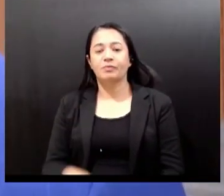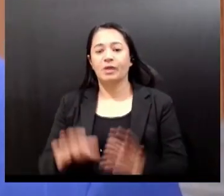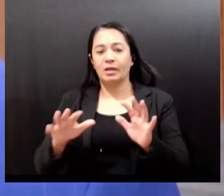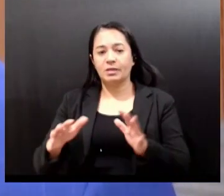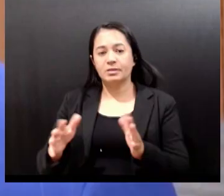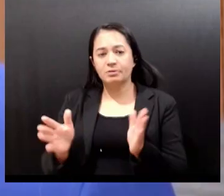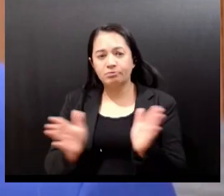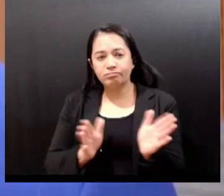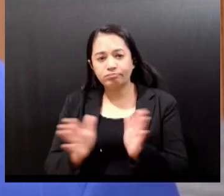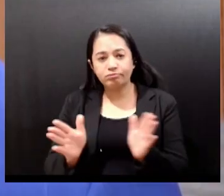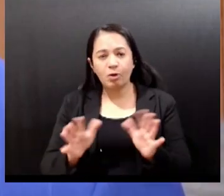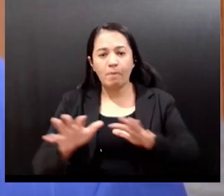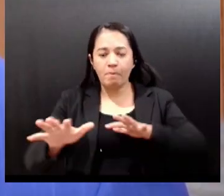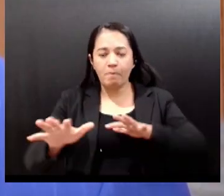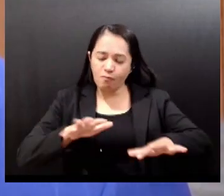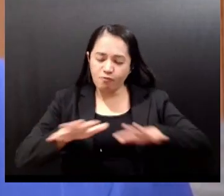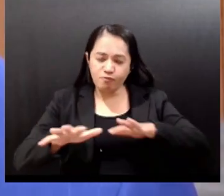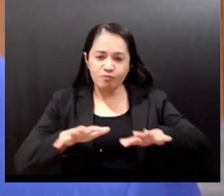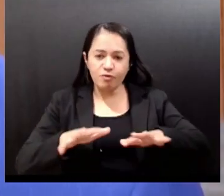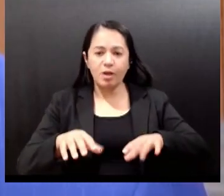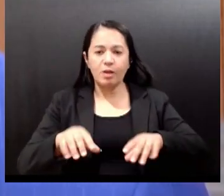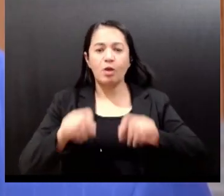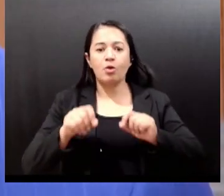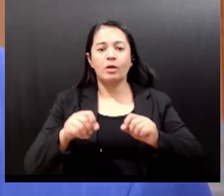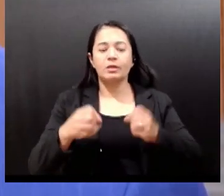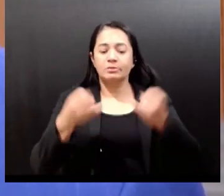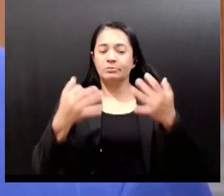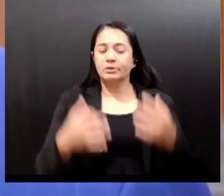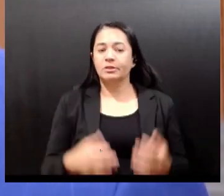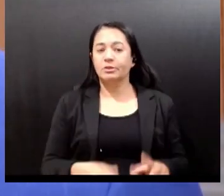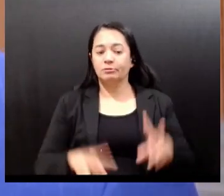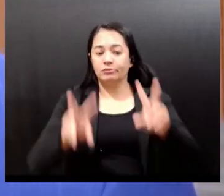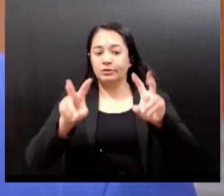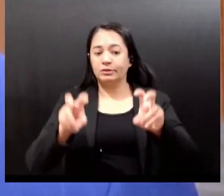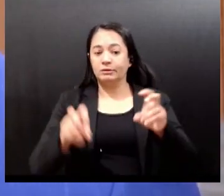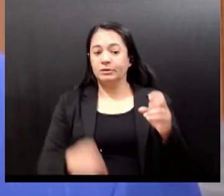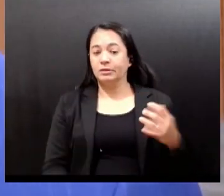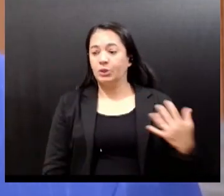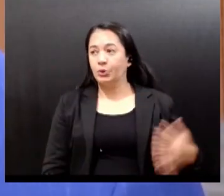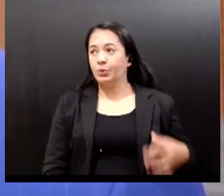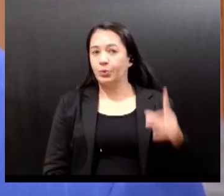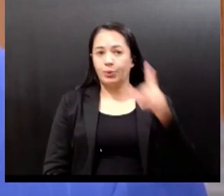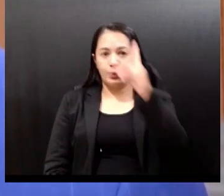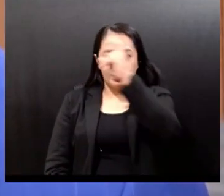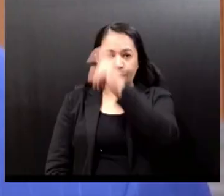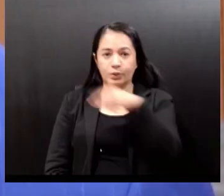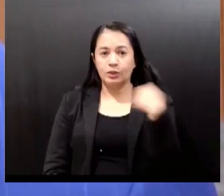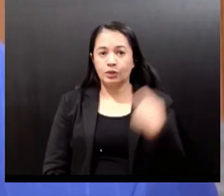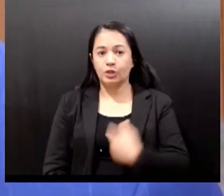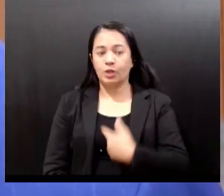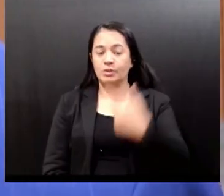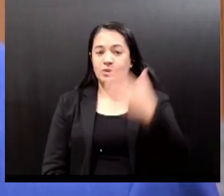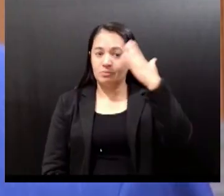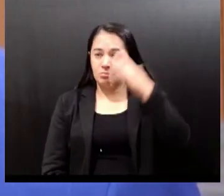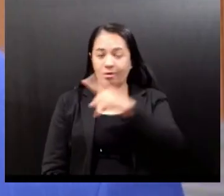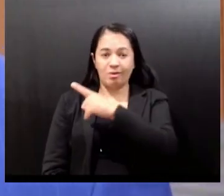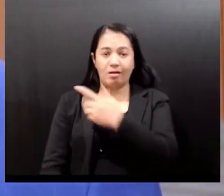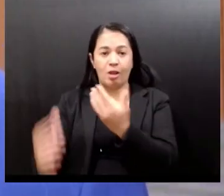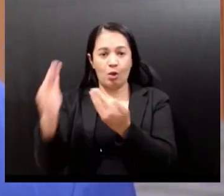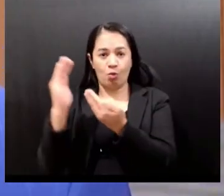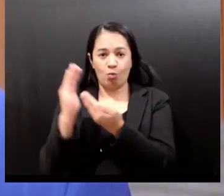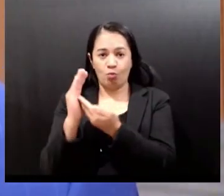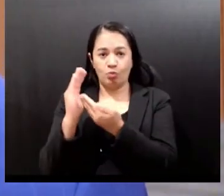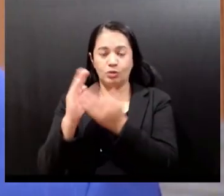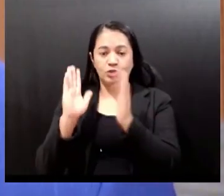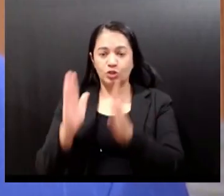ela traz um assunto muito polêmico nesse momento. A gente sabe que lá no Congresso Nacional está tramitando um projeto de